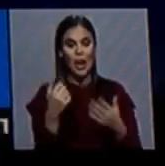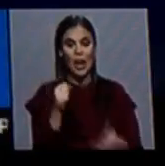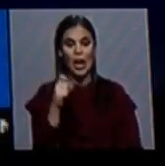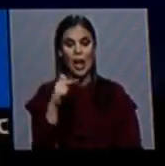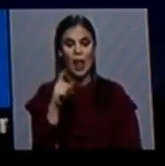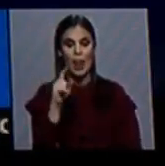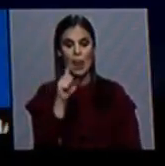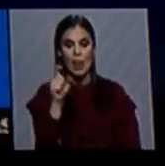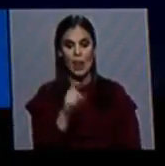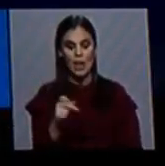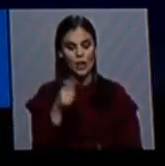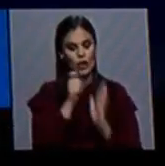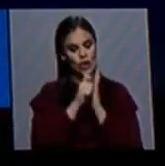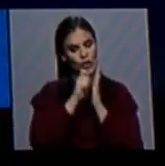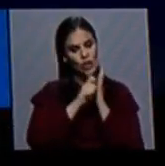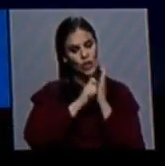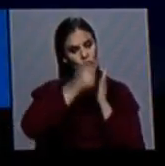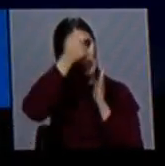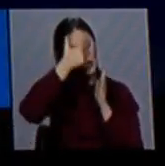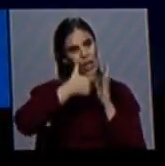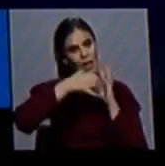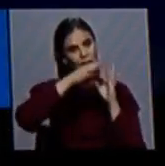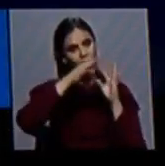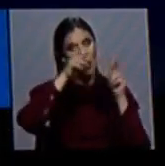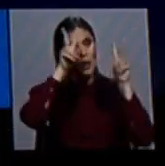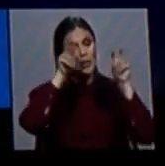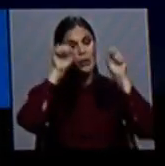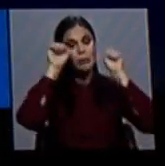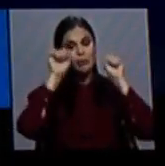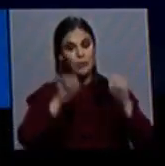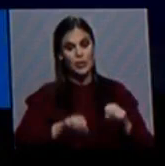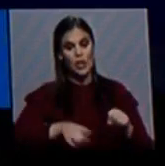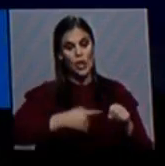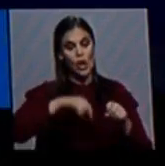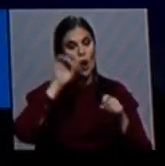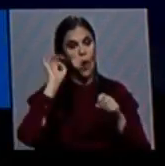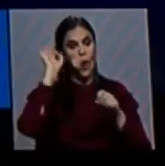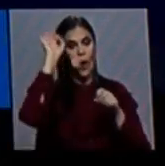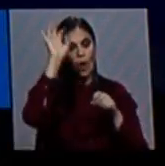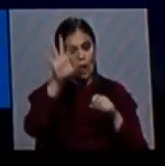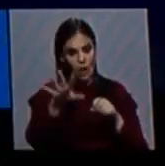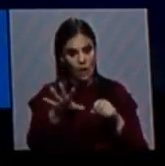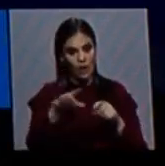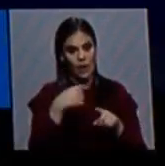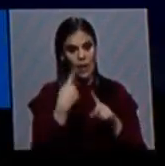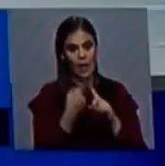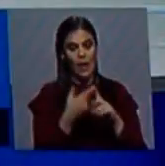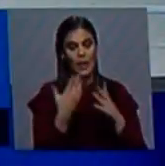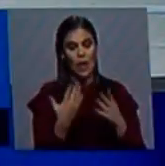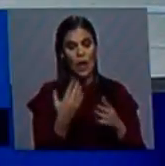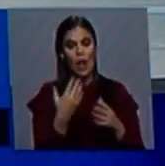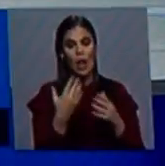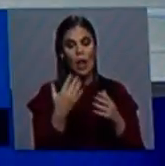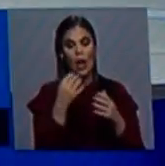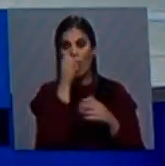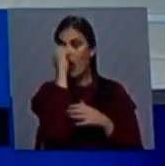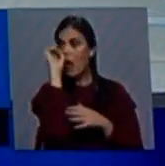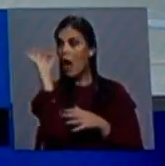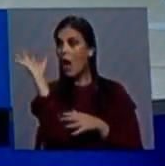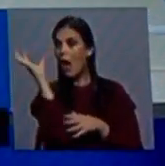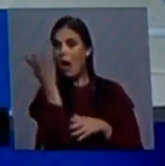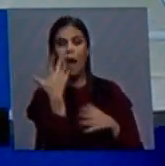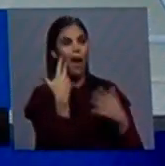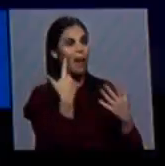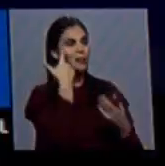a escreverem uma história sobre uma temática. Nós lançamos, este ano foi a natureza, após essa reflexão